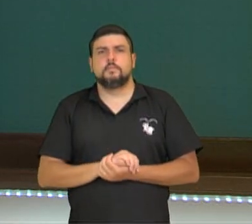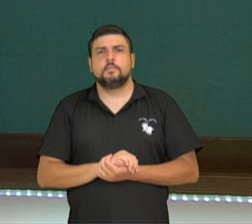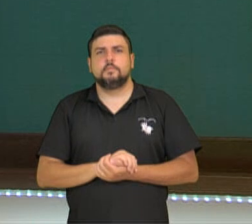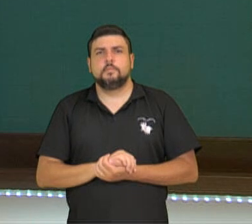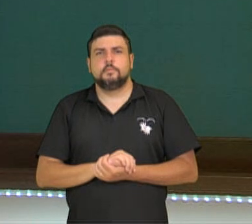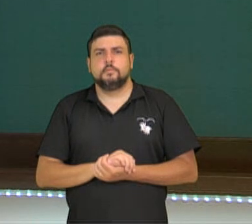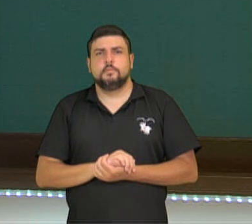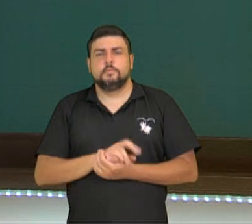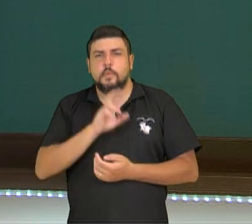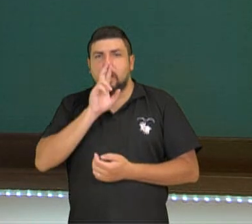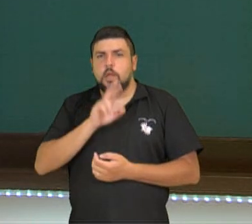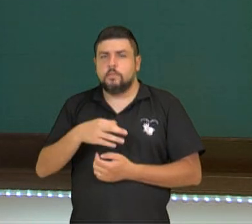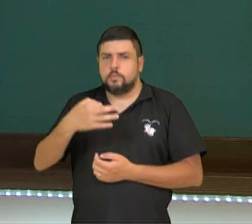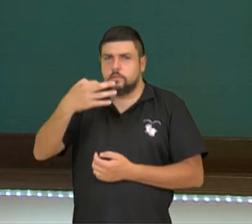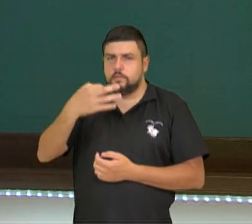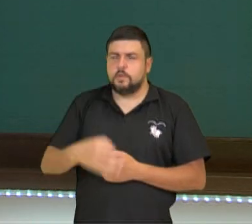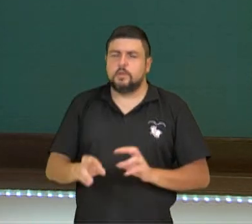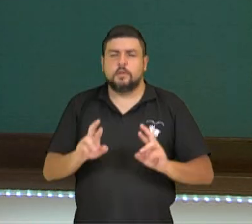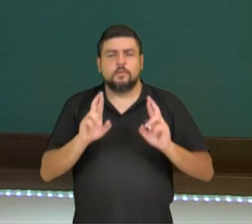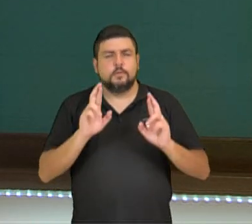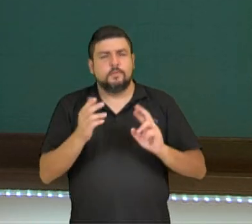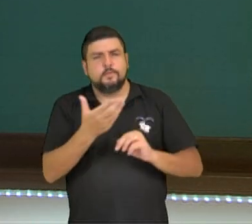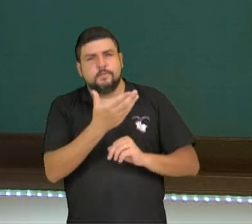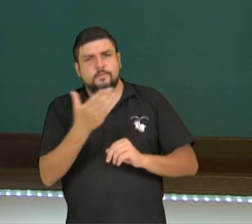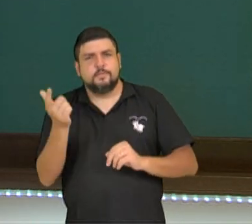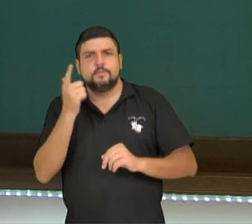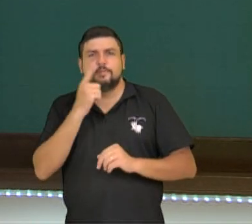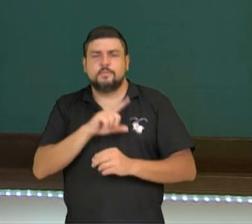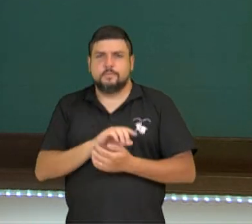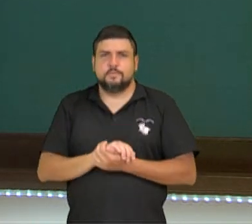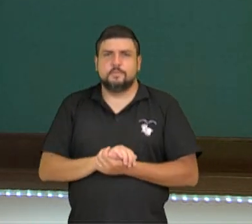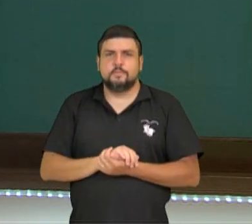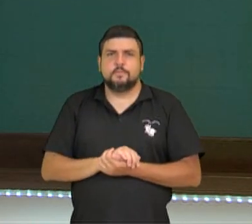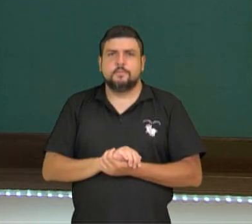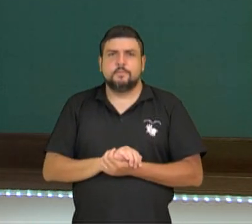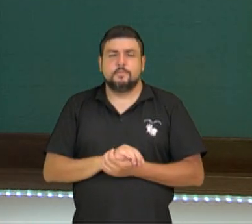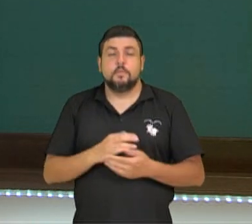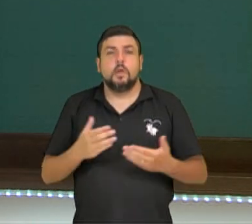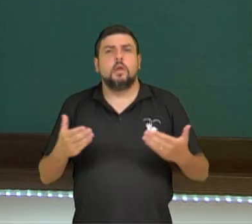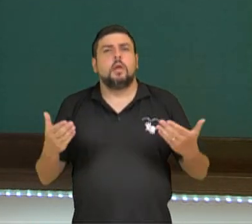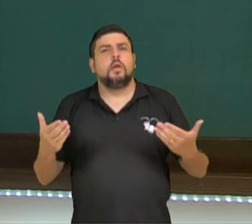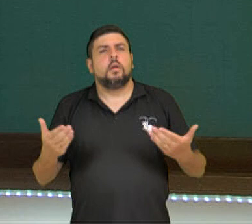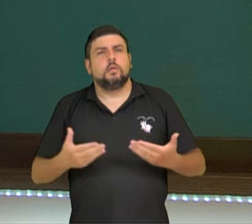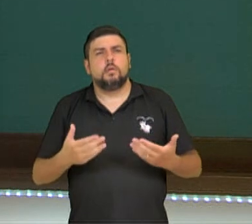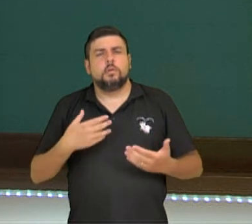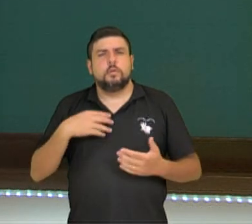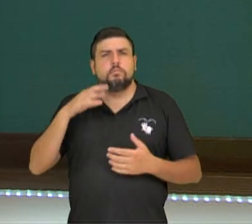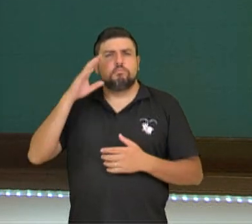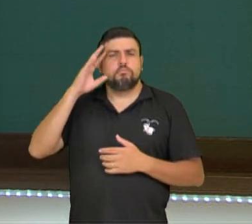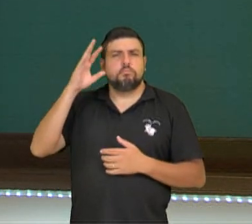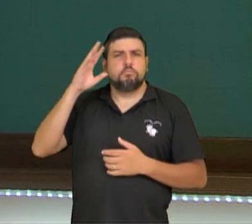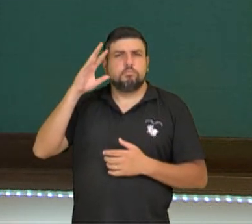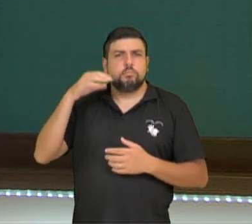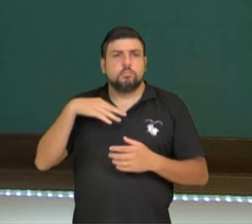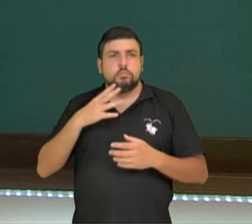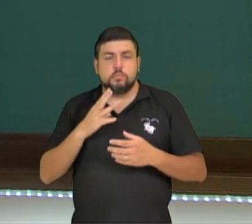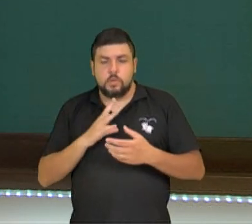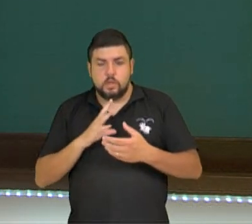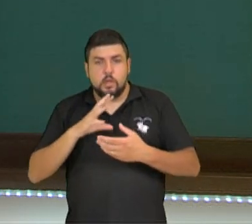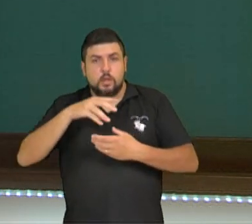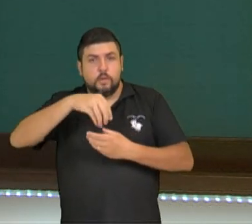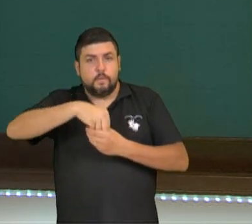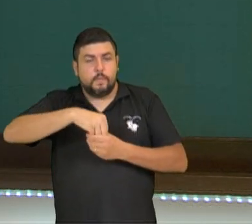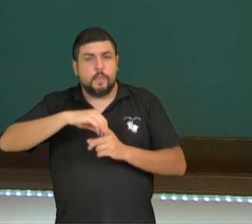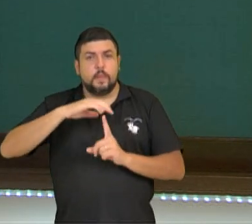para a pergunta ali, espero que vocês tenham marcado. E aí vamos pensar dentro do nosso estado, como